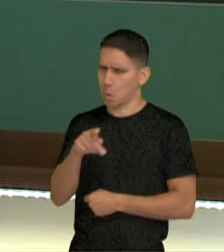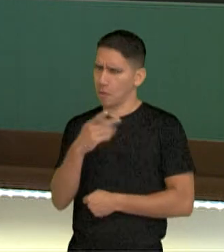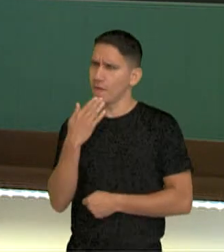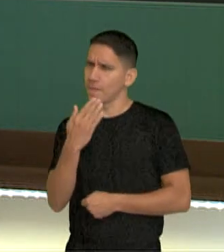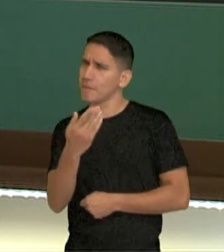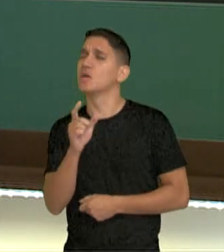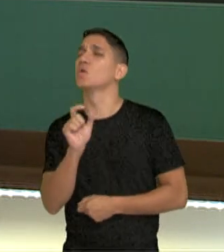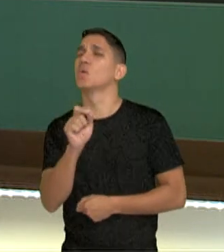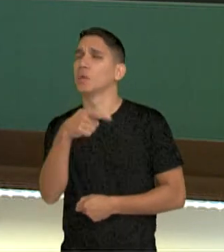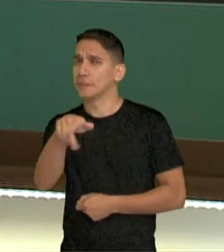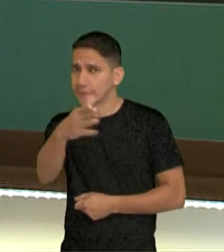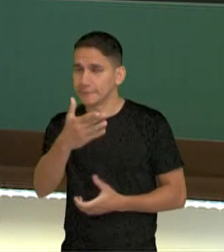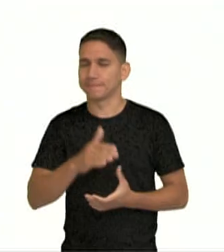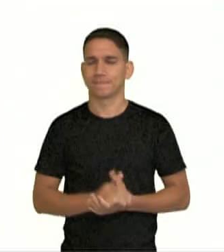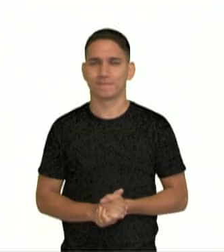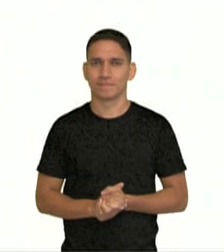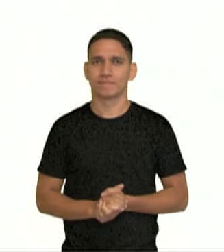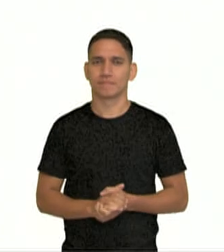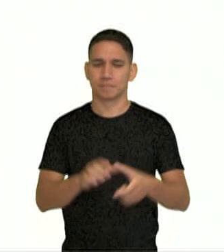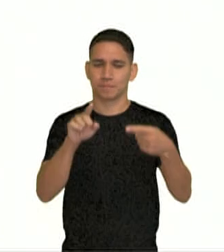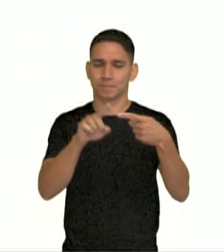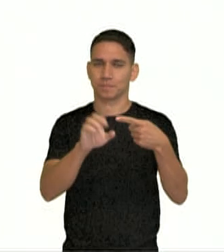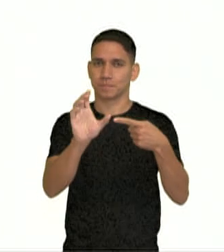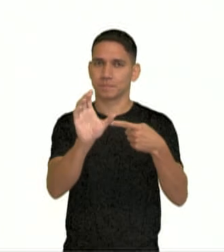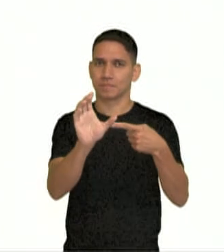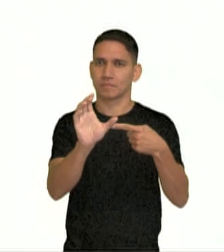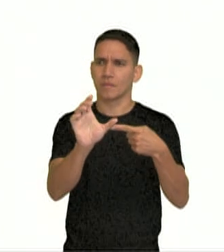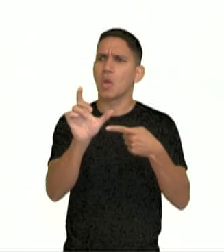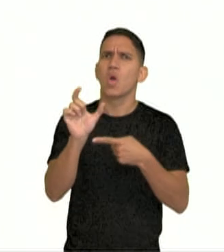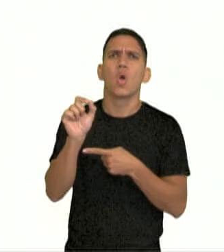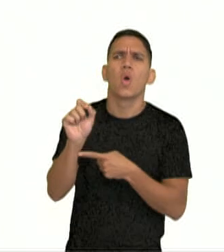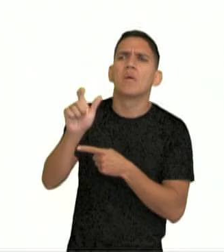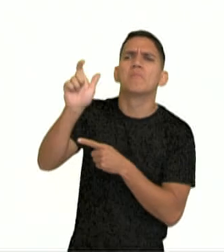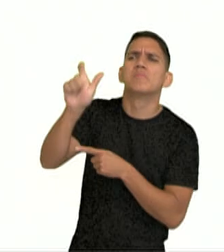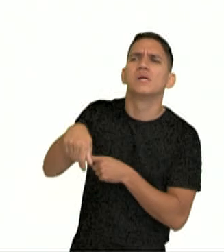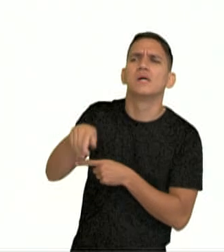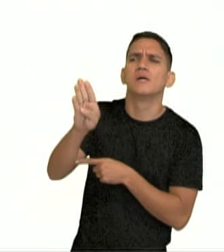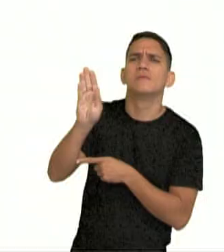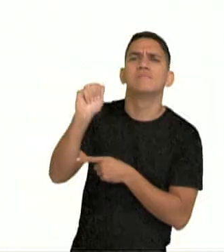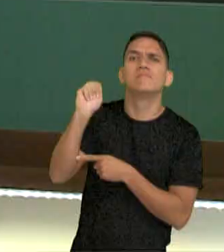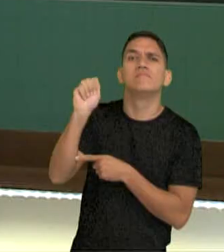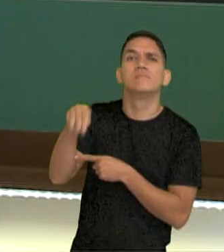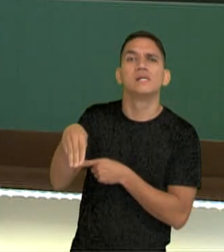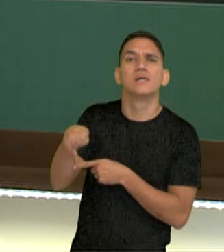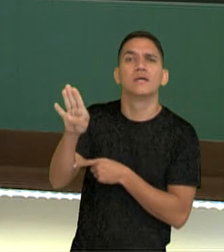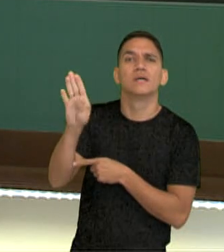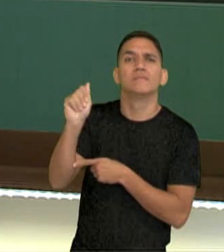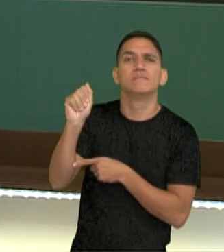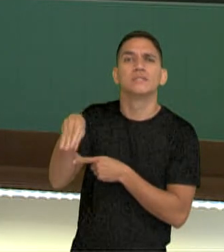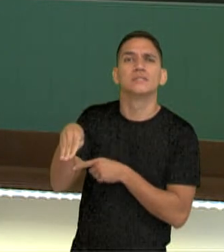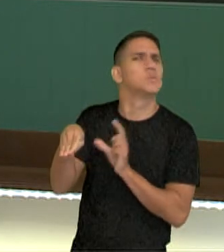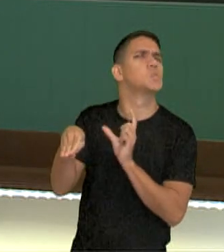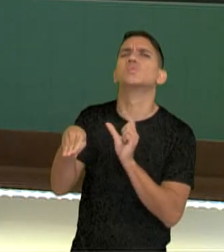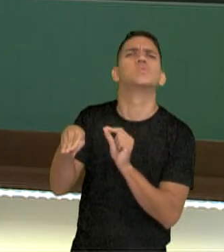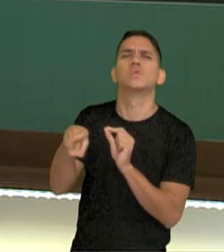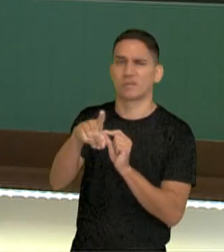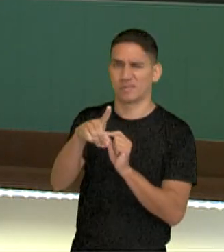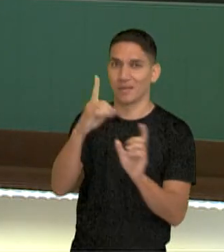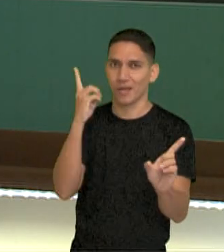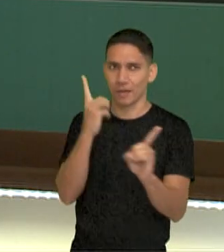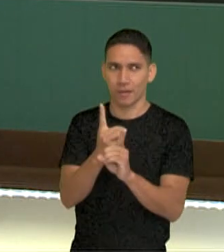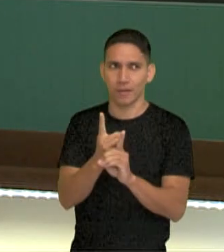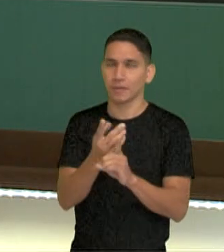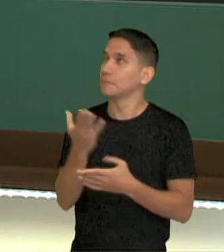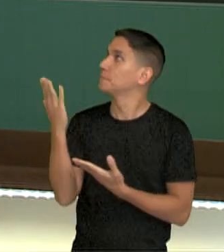para vocês? Who is Bambam? Quem é o Bambam? Quem identificou